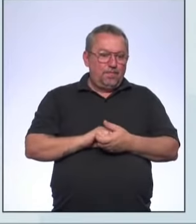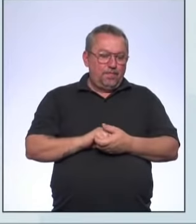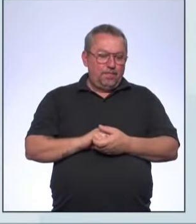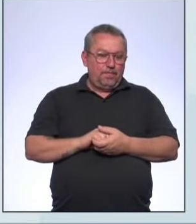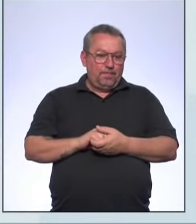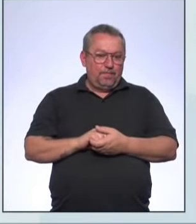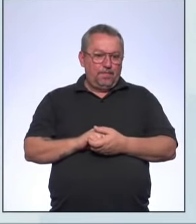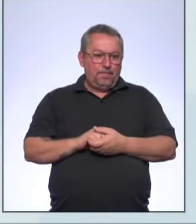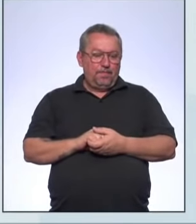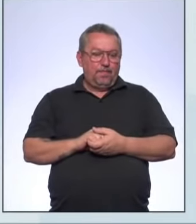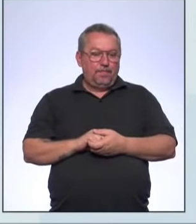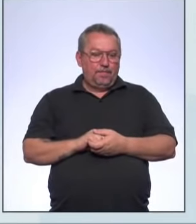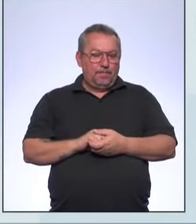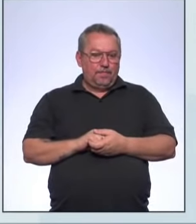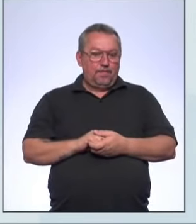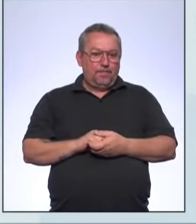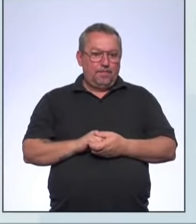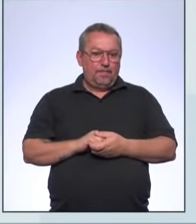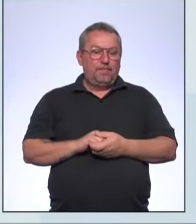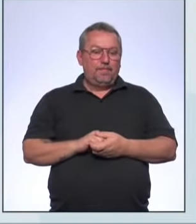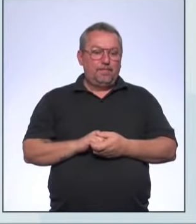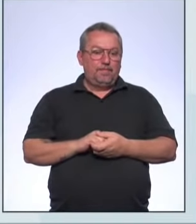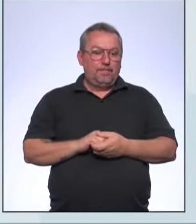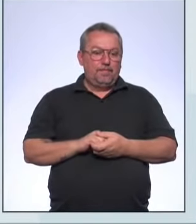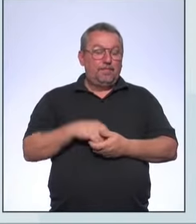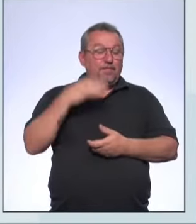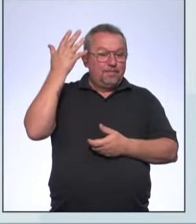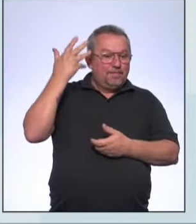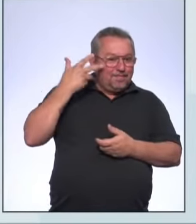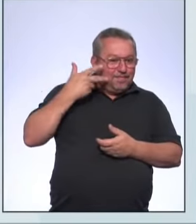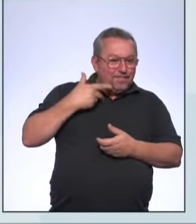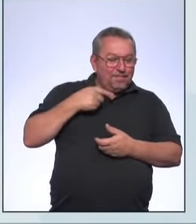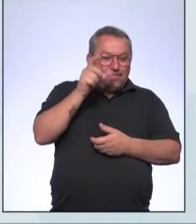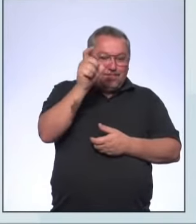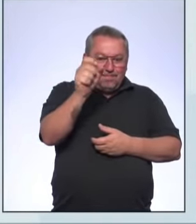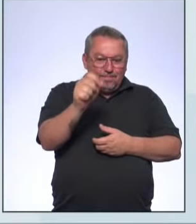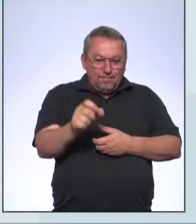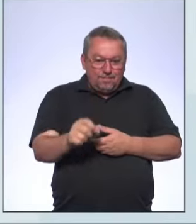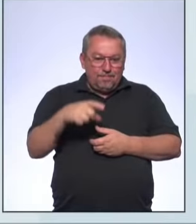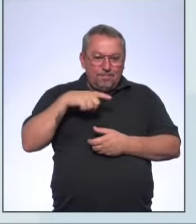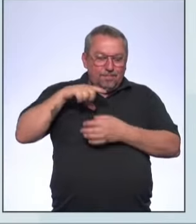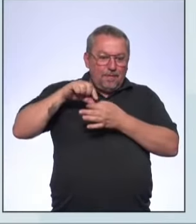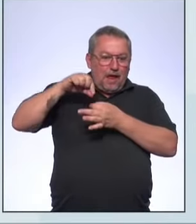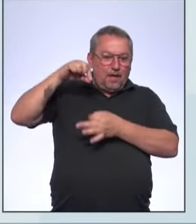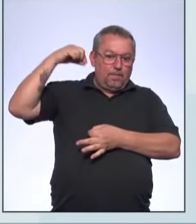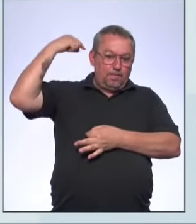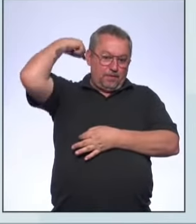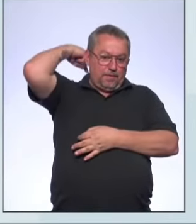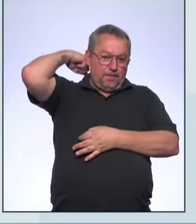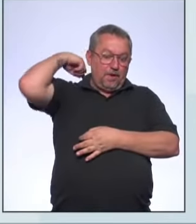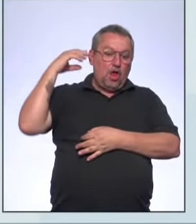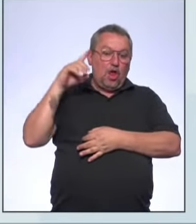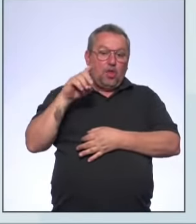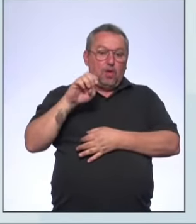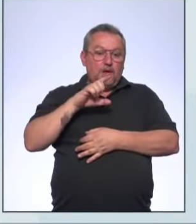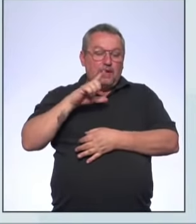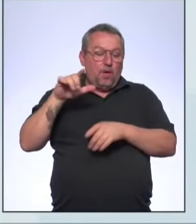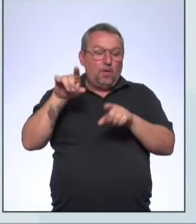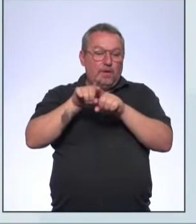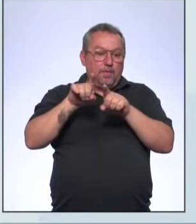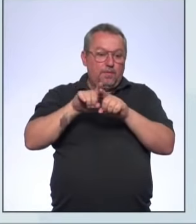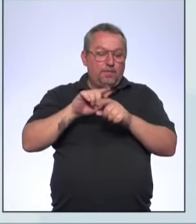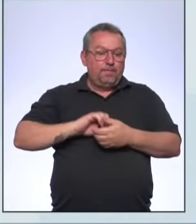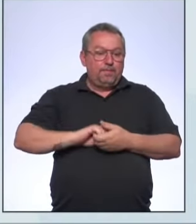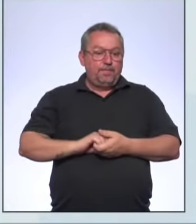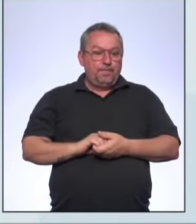hair black bold or spinal column animais vertebrados têm a espinha dorsal que